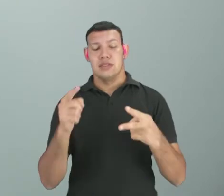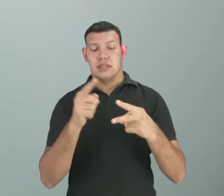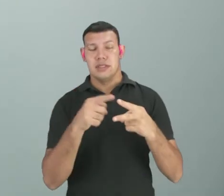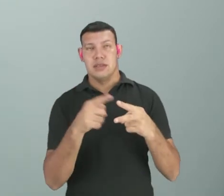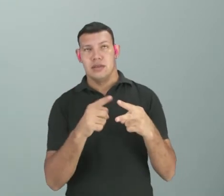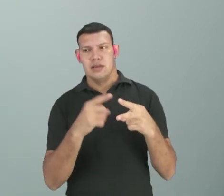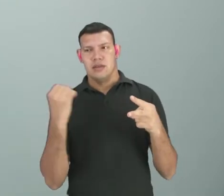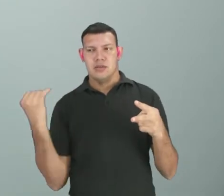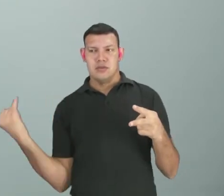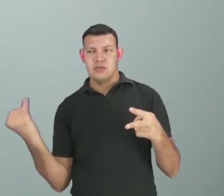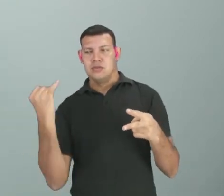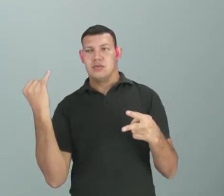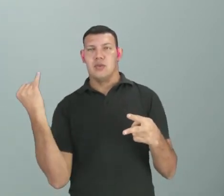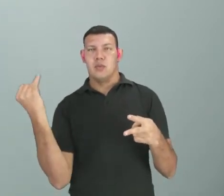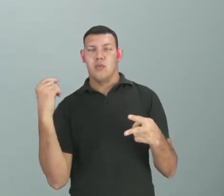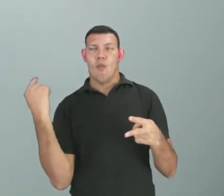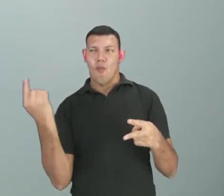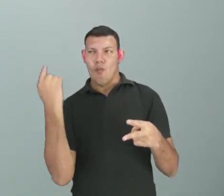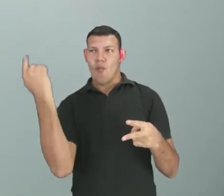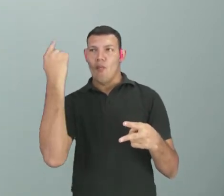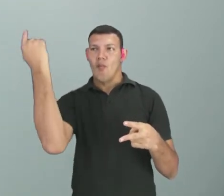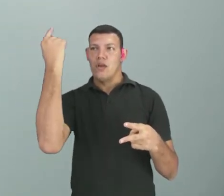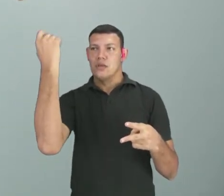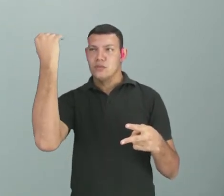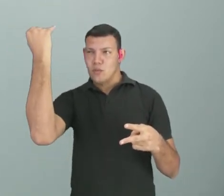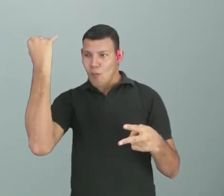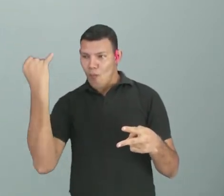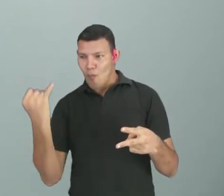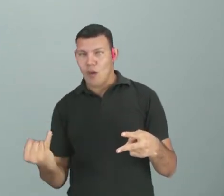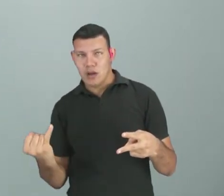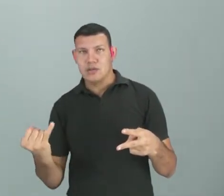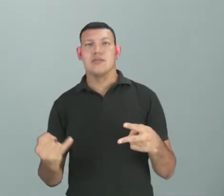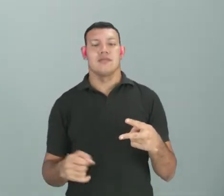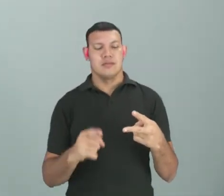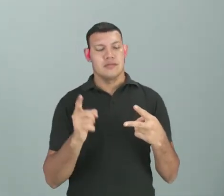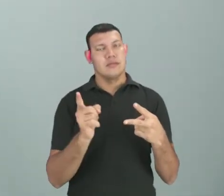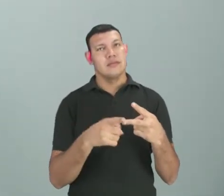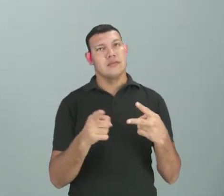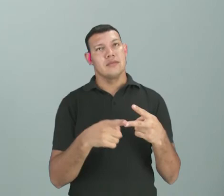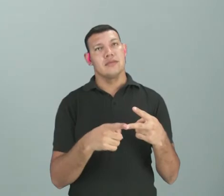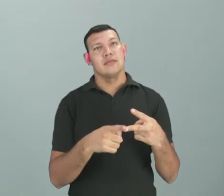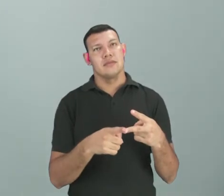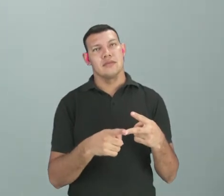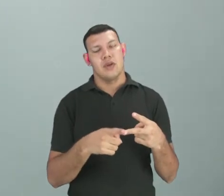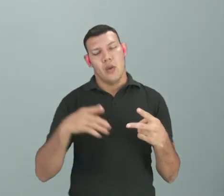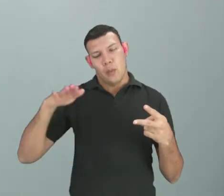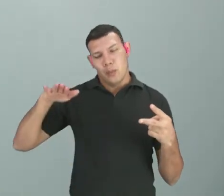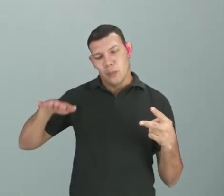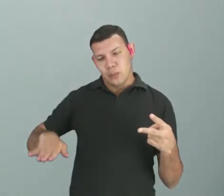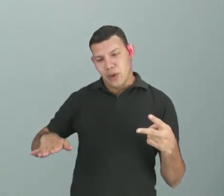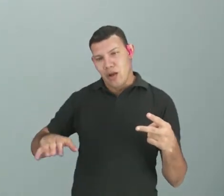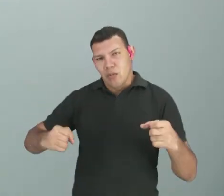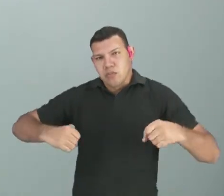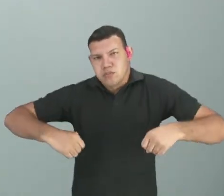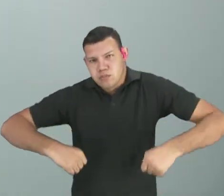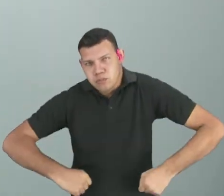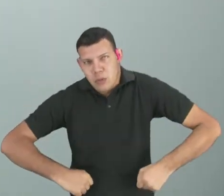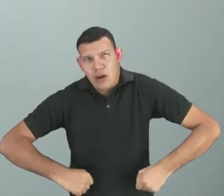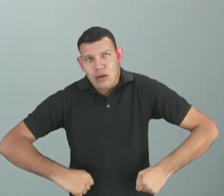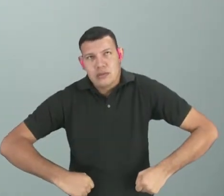altas, magras, braços e pernas longínquos, e também pessoas baixinhas, mais troncudas, que